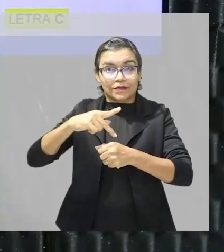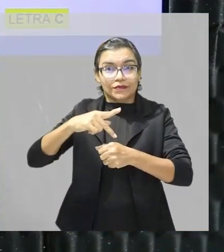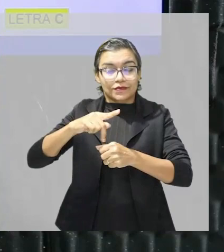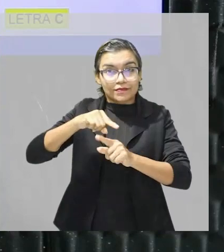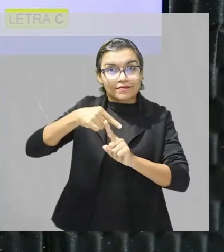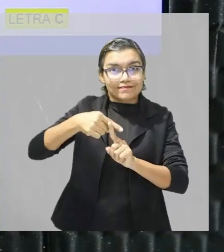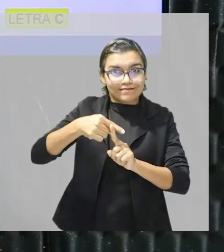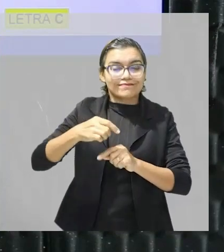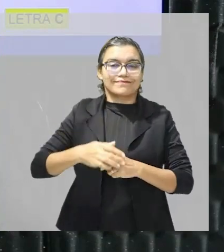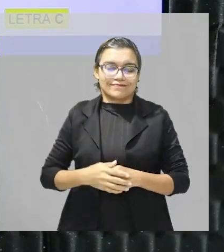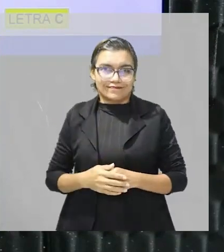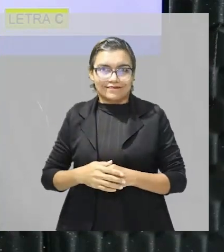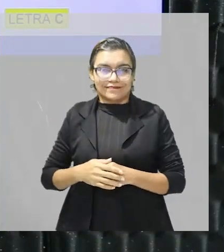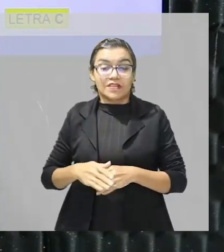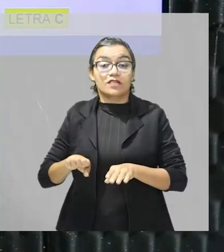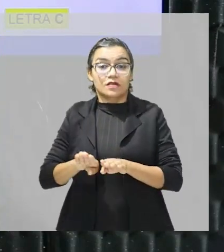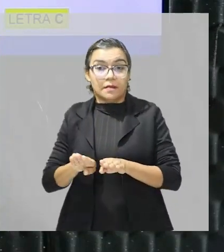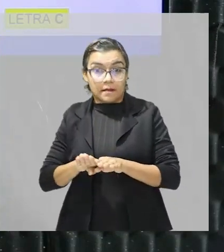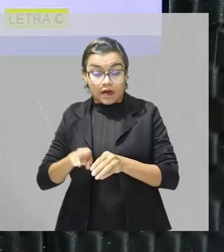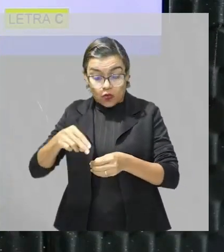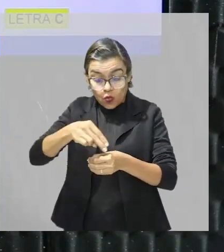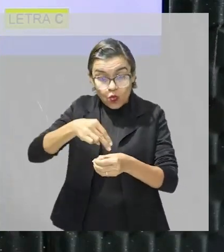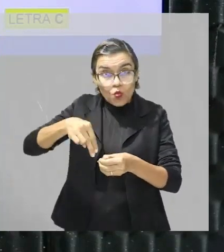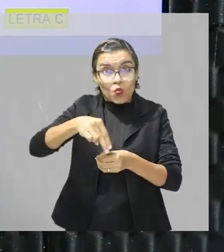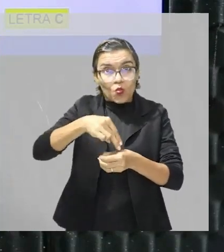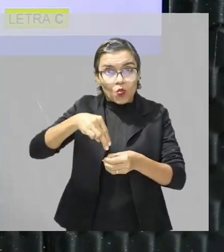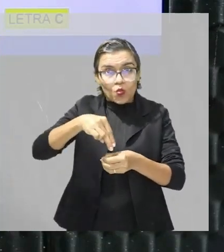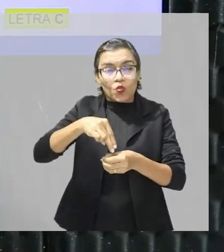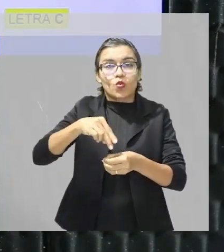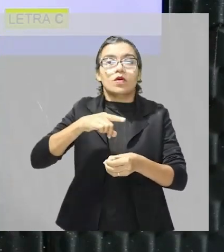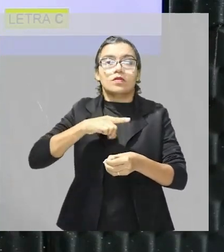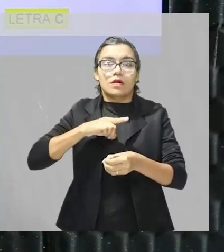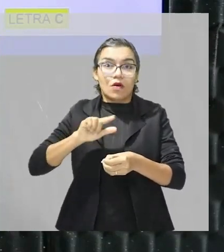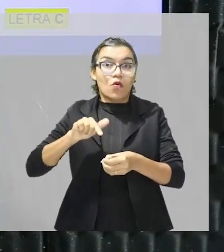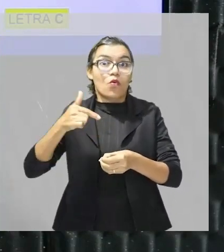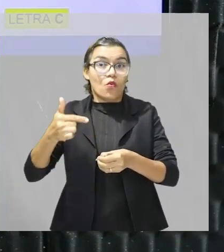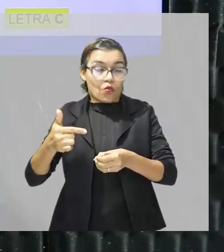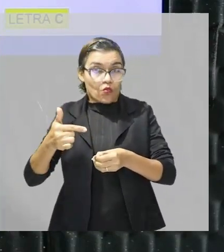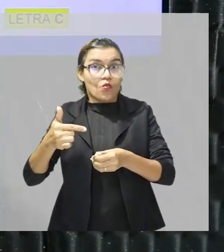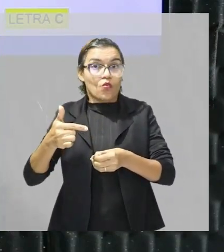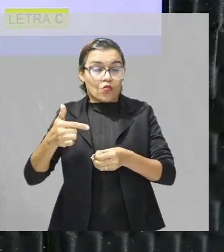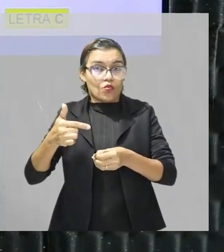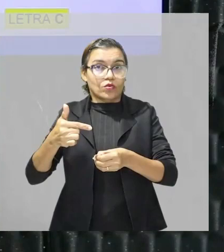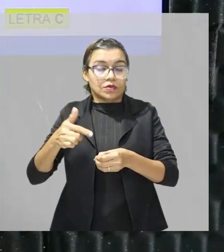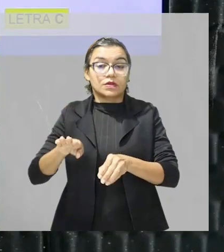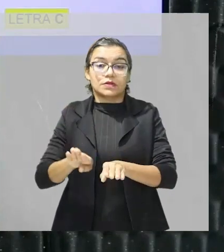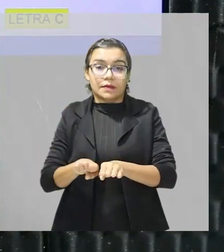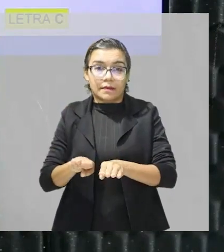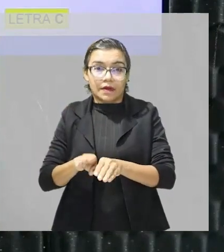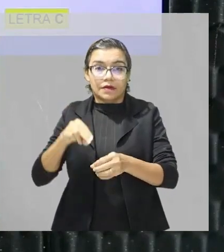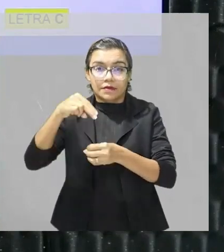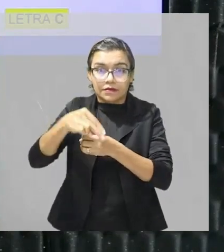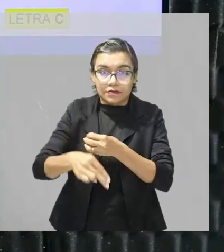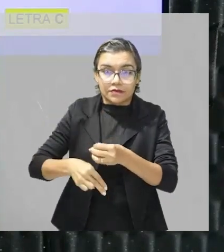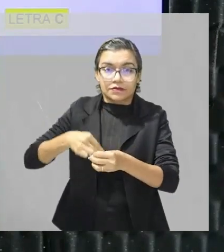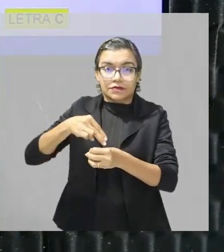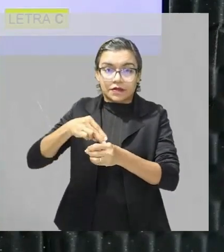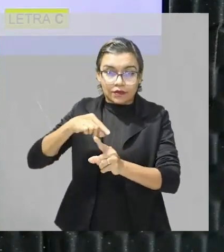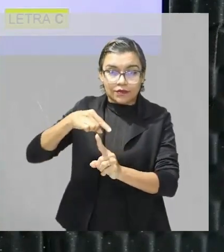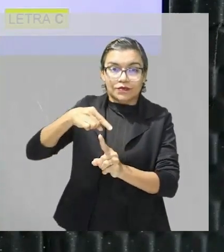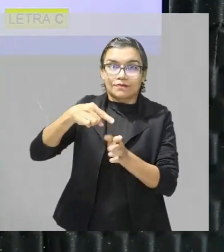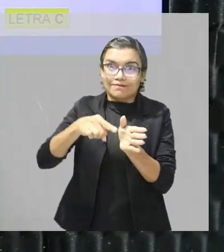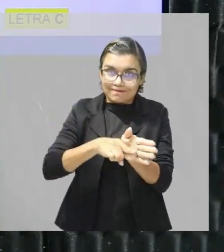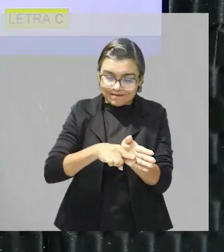também é no núcleo né se descobriu uma outra subpartícula os nêutrons então Hoje